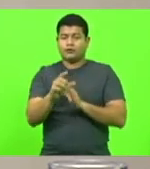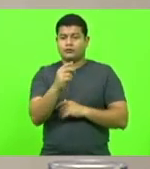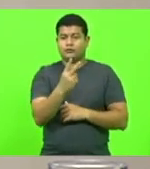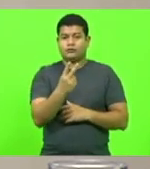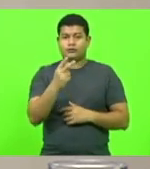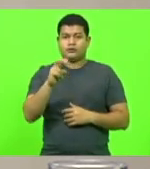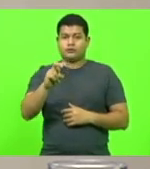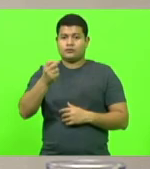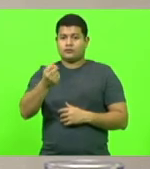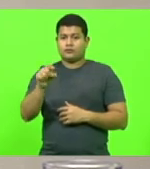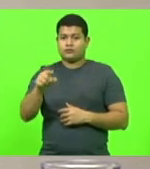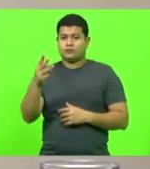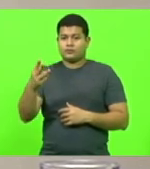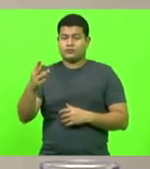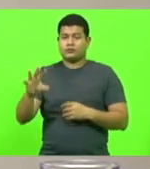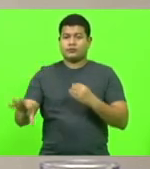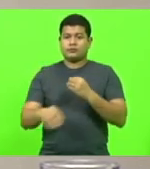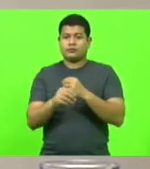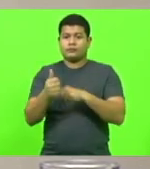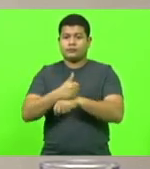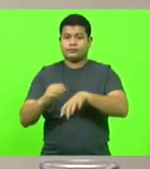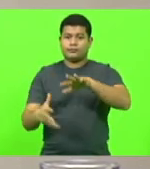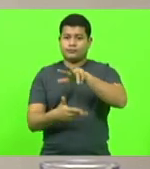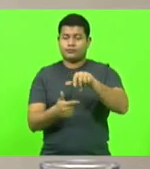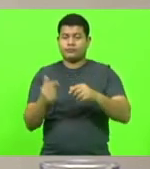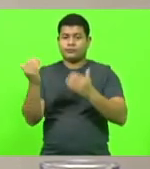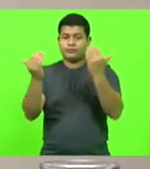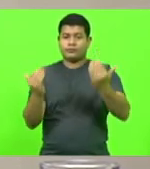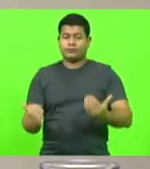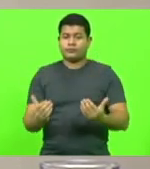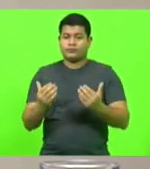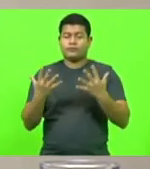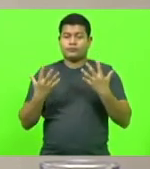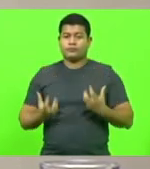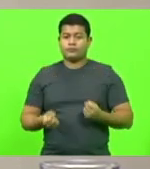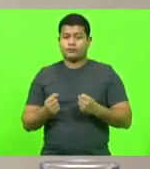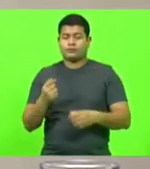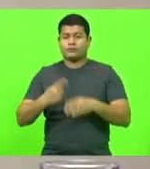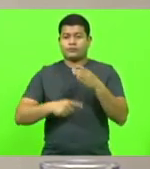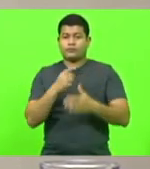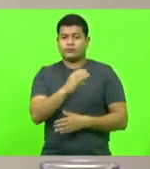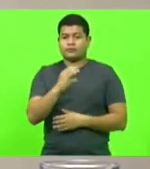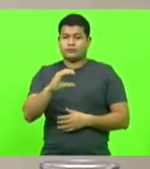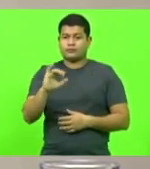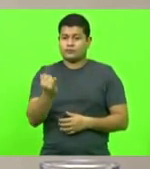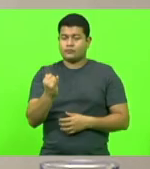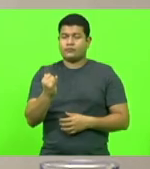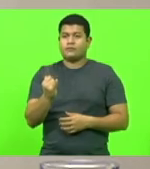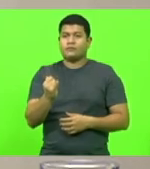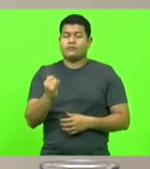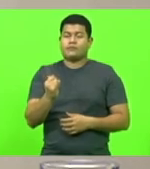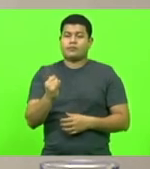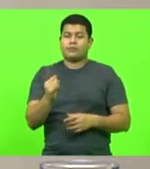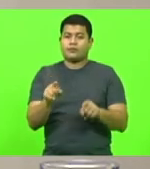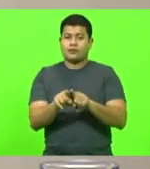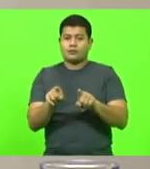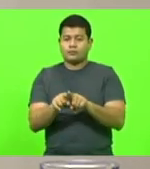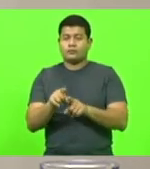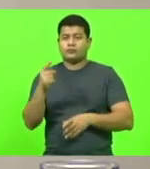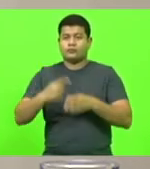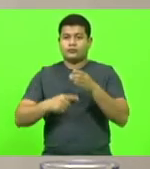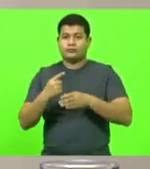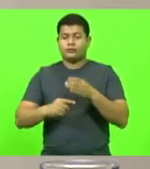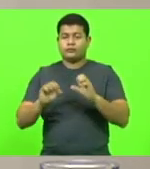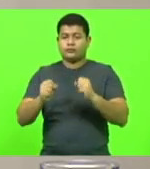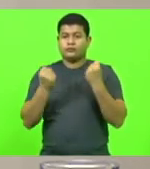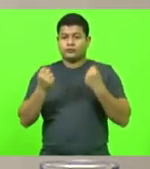258.3, com emenda substitutiva global e pareceres favoráveis das comissões de Constituição e Justiça e Comissão de Defesa dos